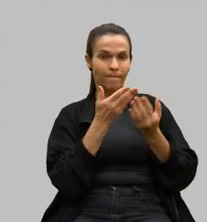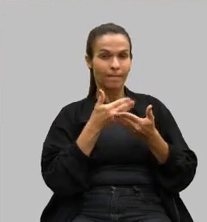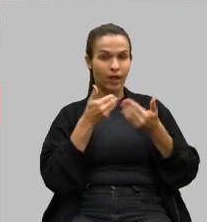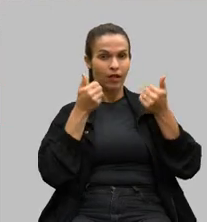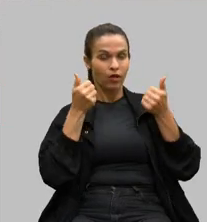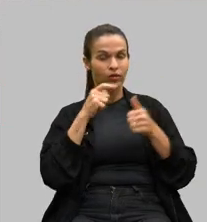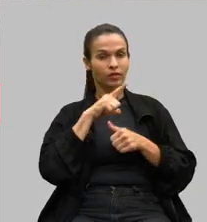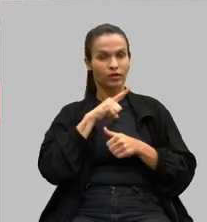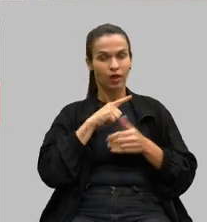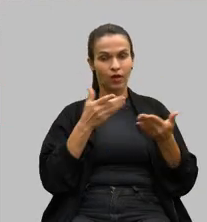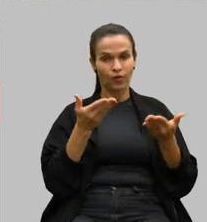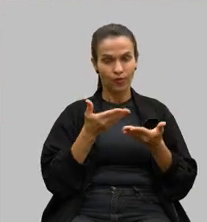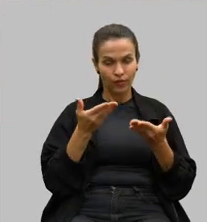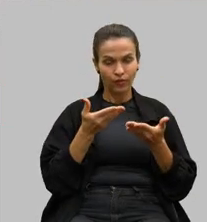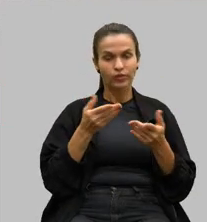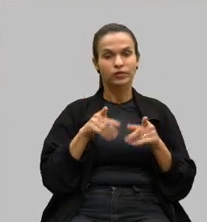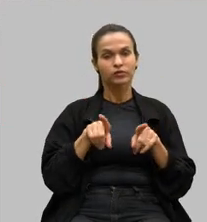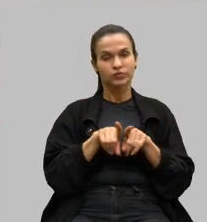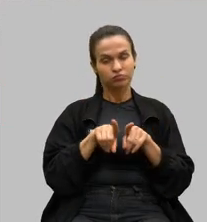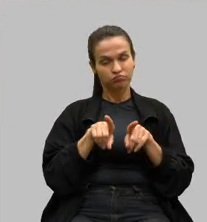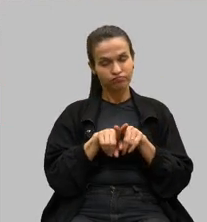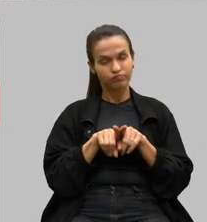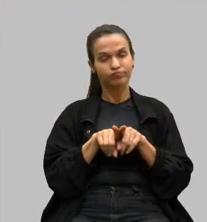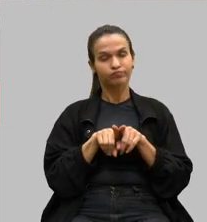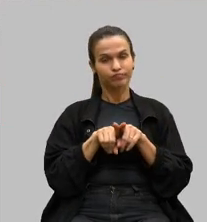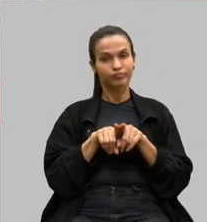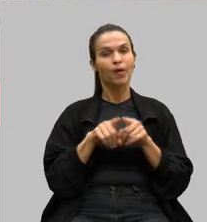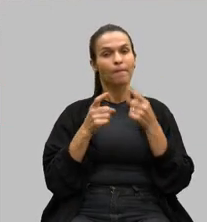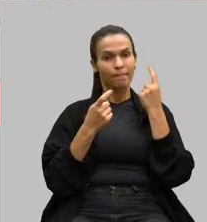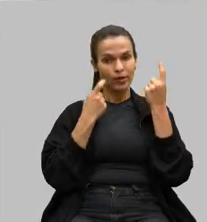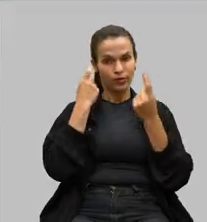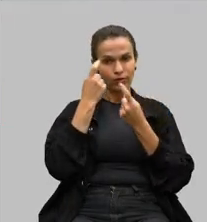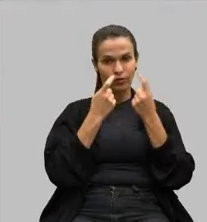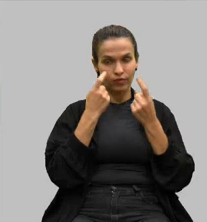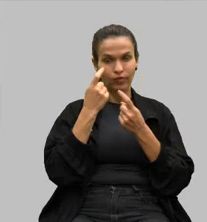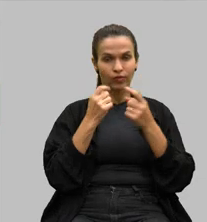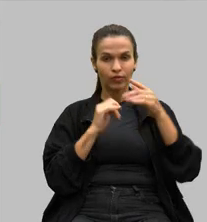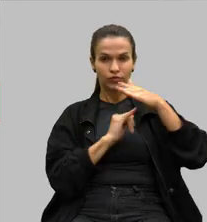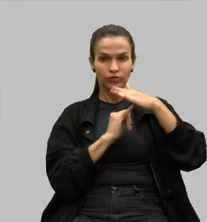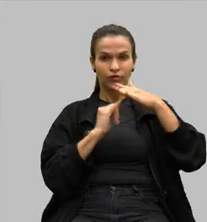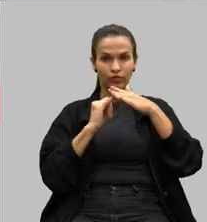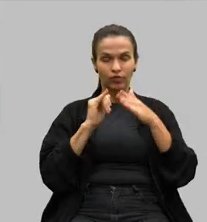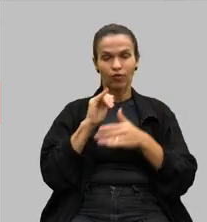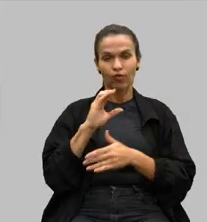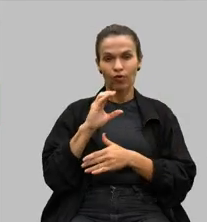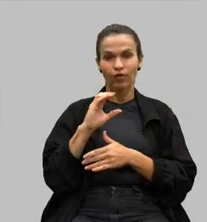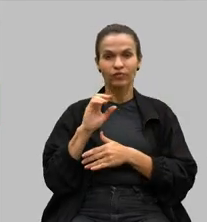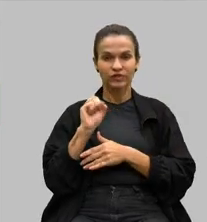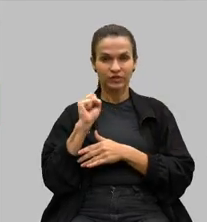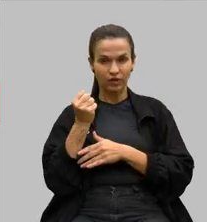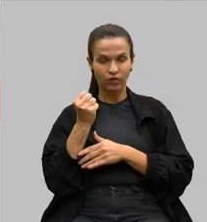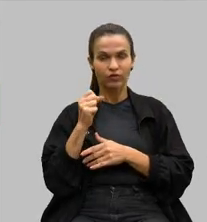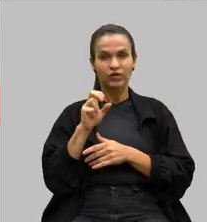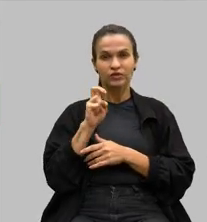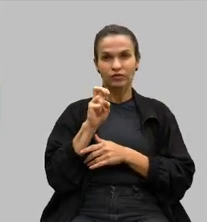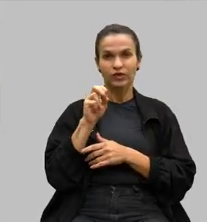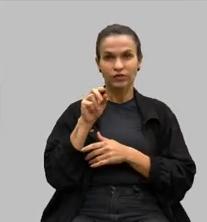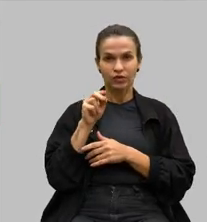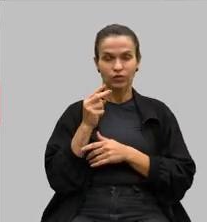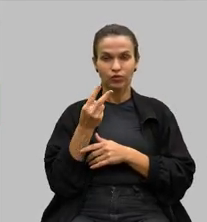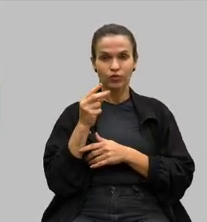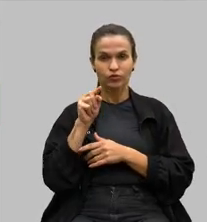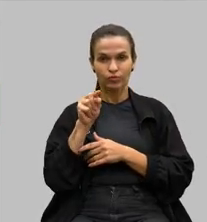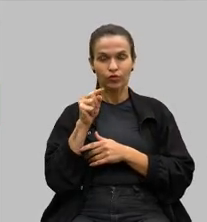hoje lá porque isso também tem nos preocupado muito Fundação clob salgado foram 52.7 milhões investidos